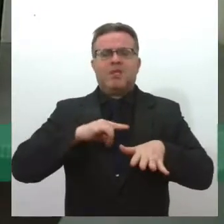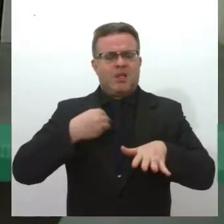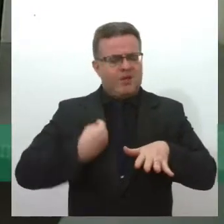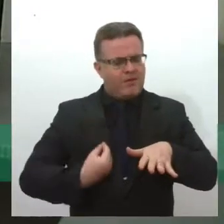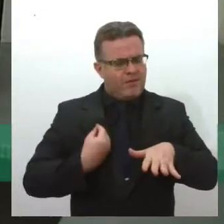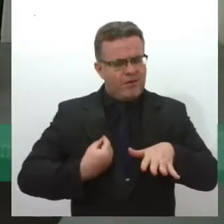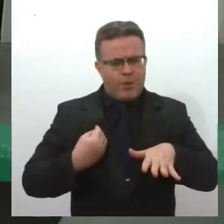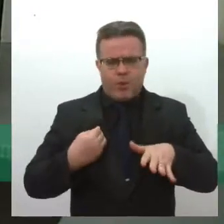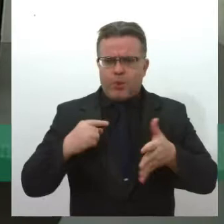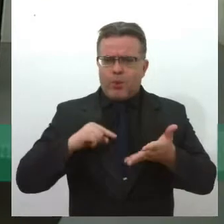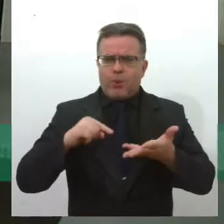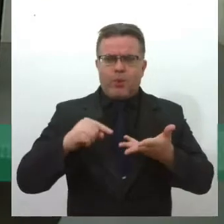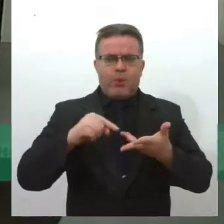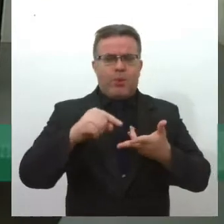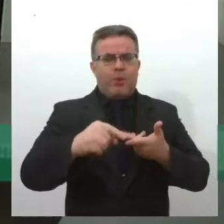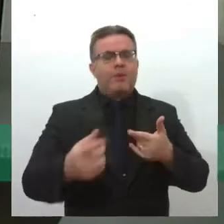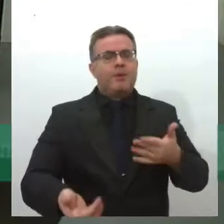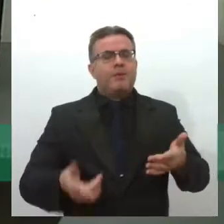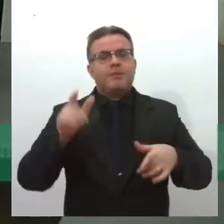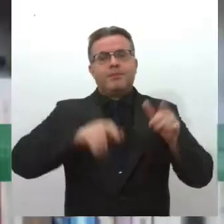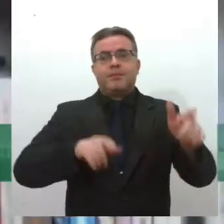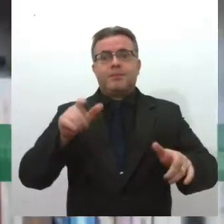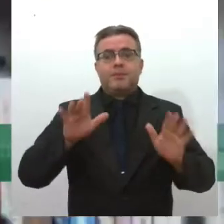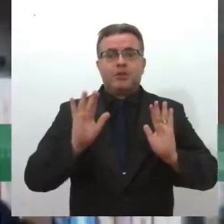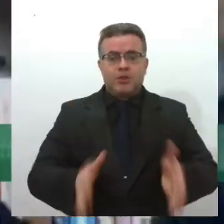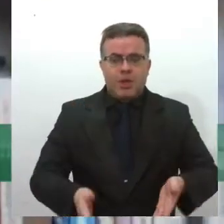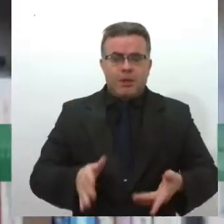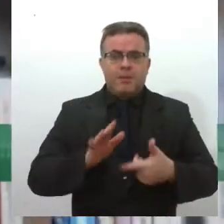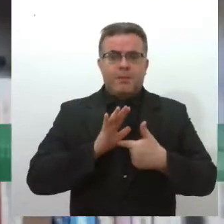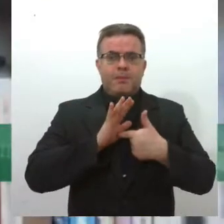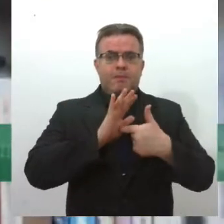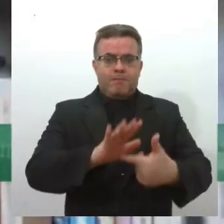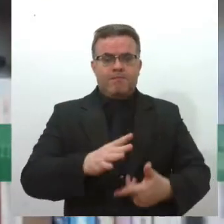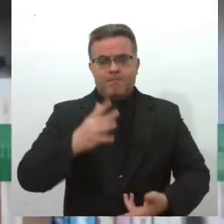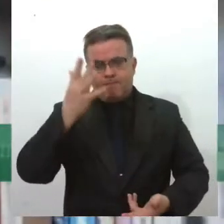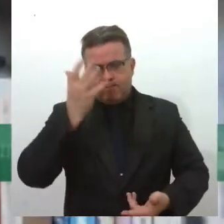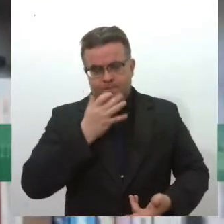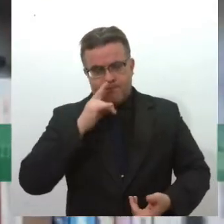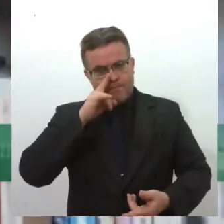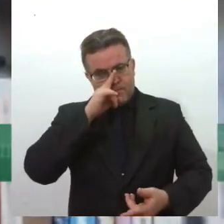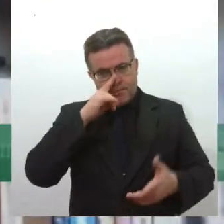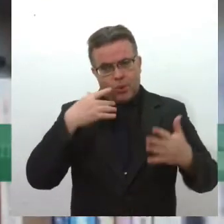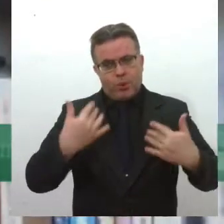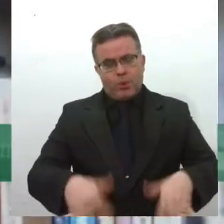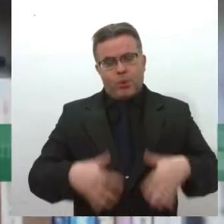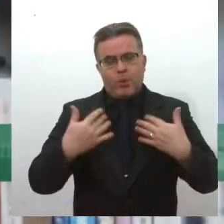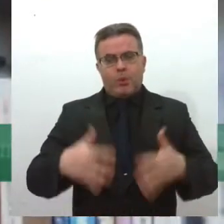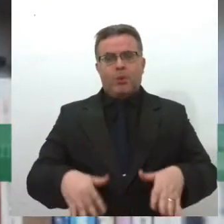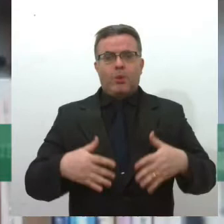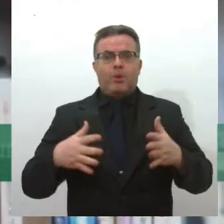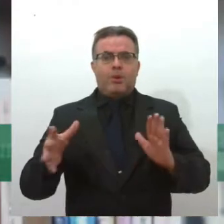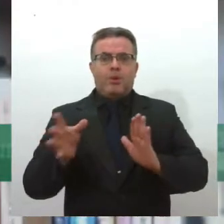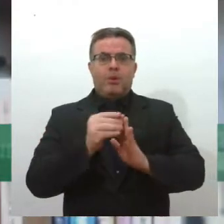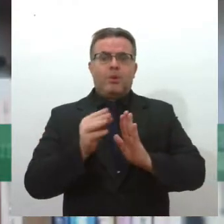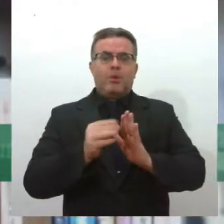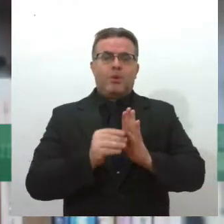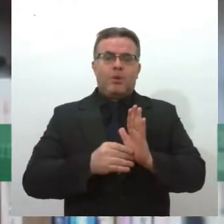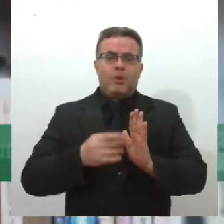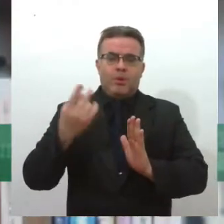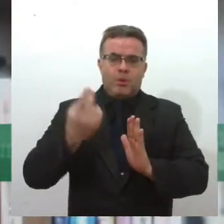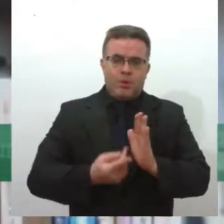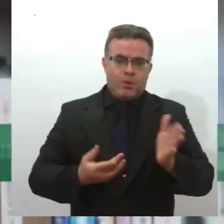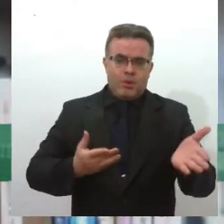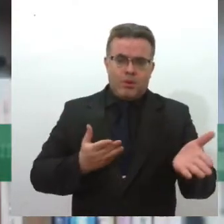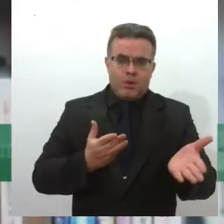Nós apresentamos pontos muito graves, muito sérios, contidos no projeto aprovado